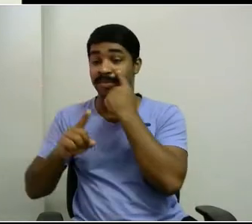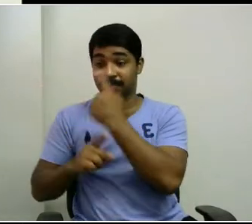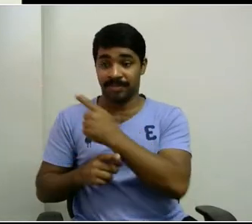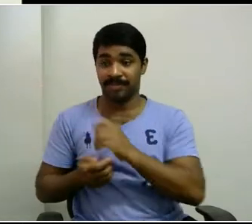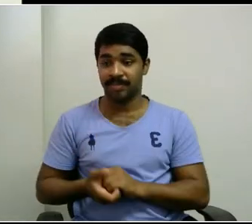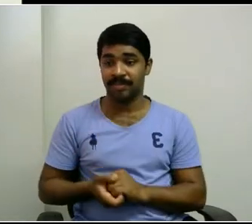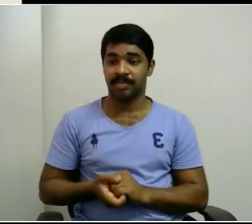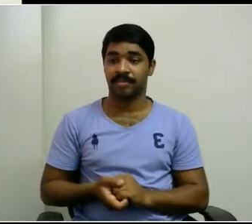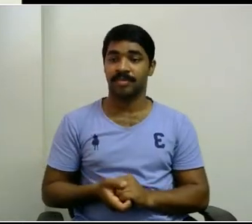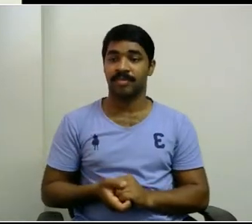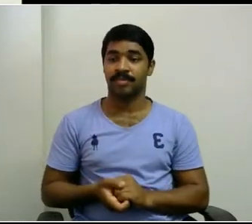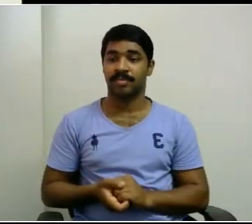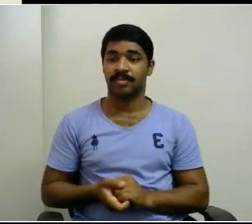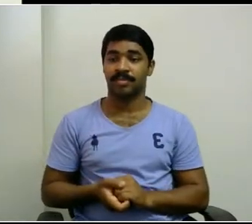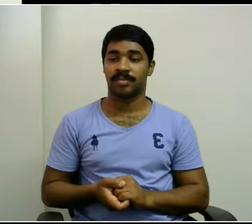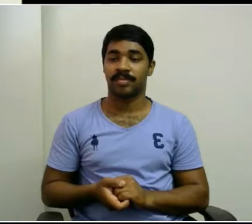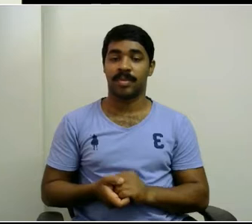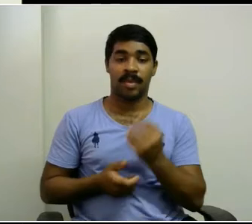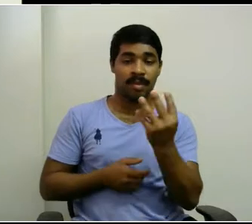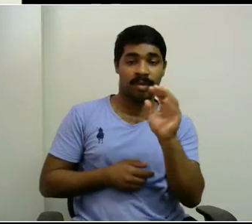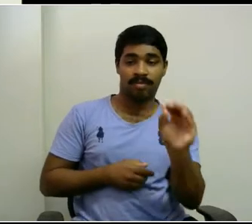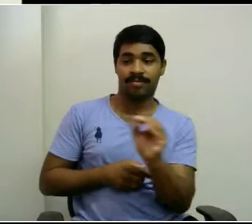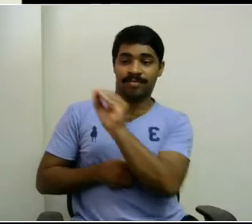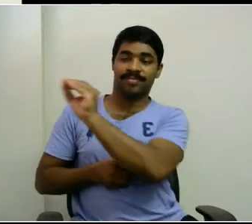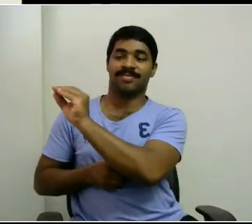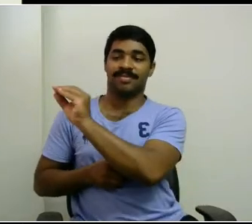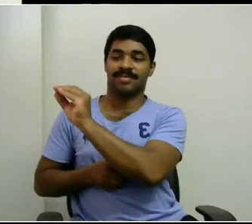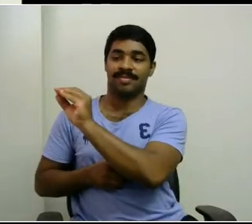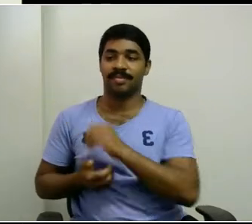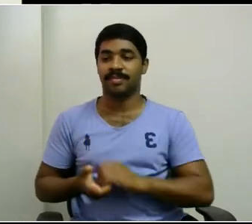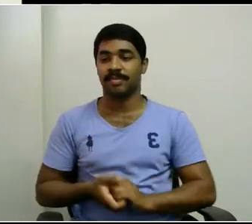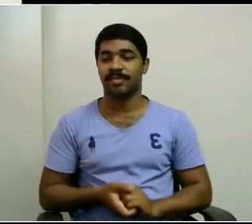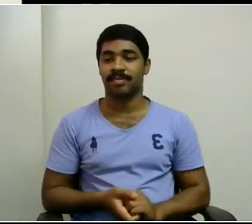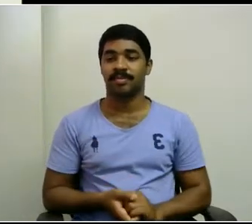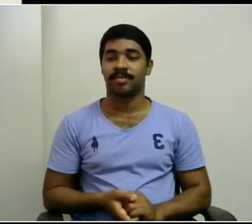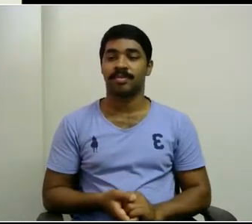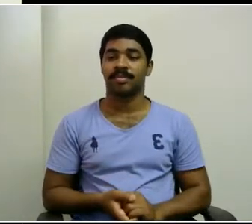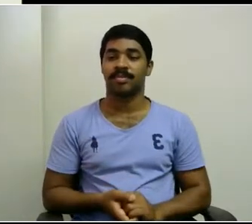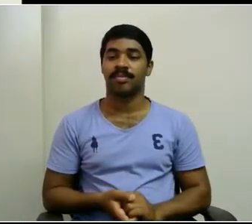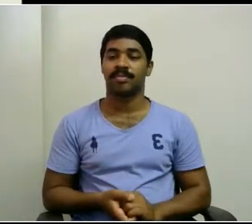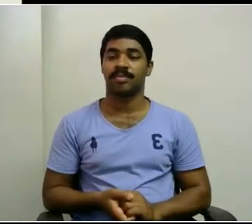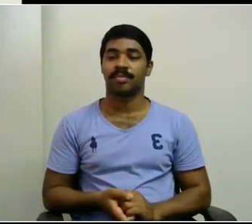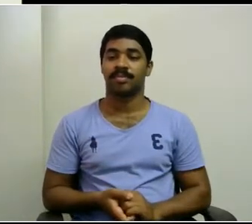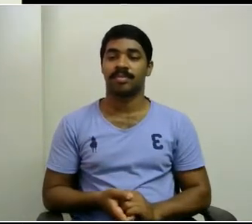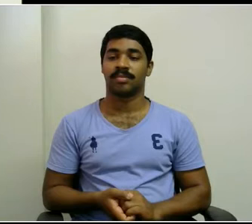vezes menos x menos 3 é menor que 6